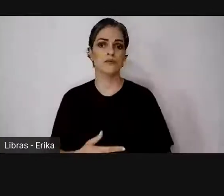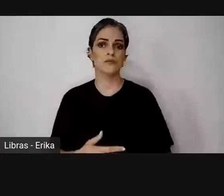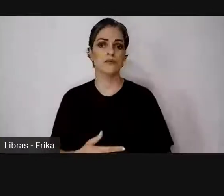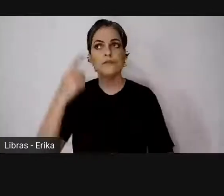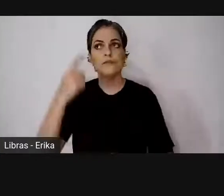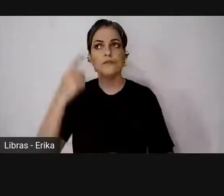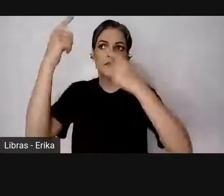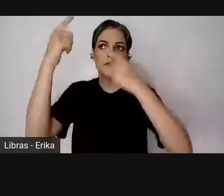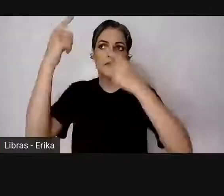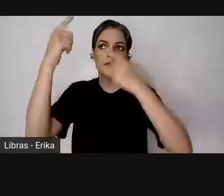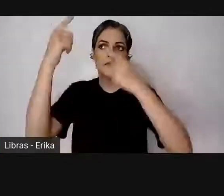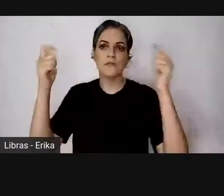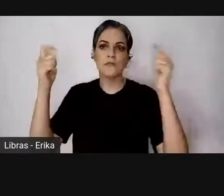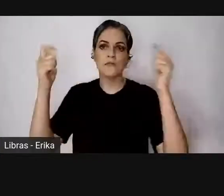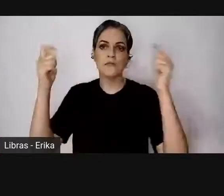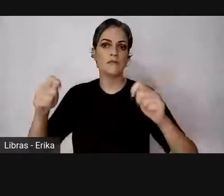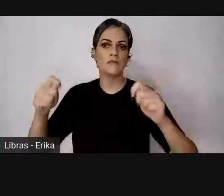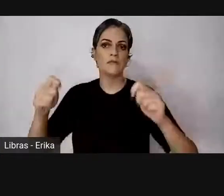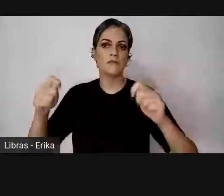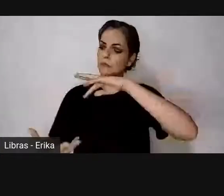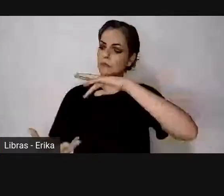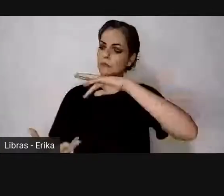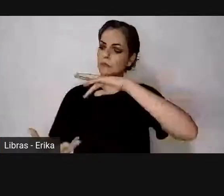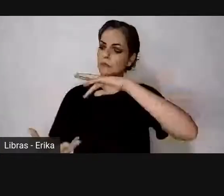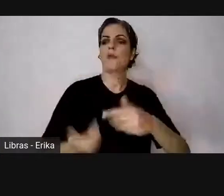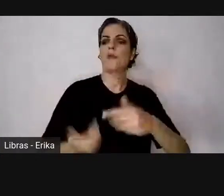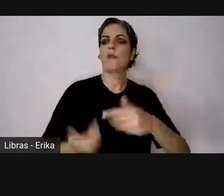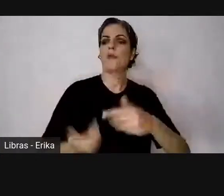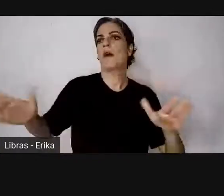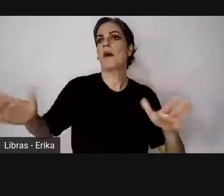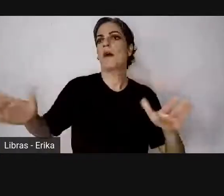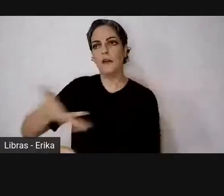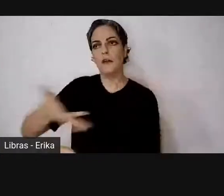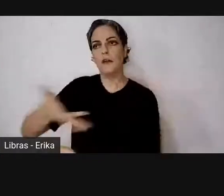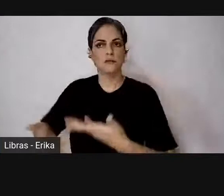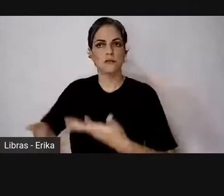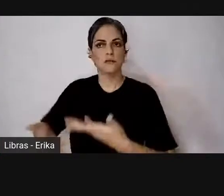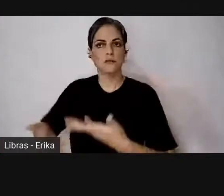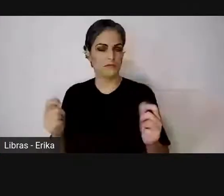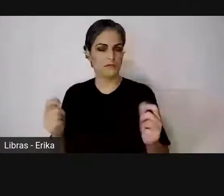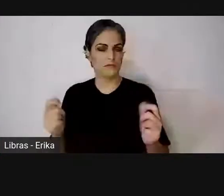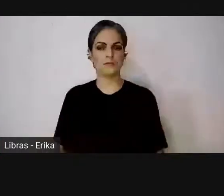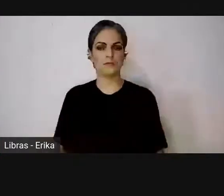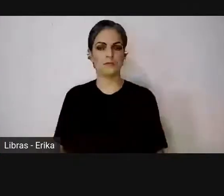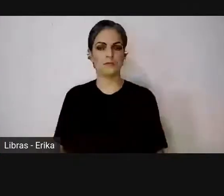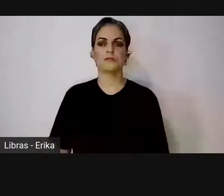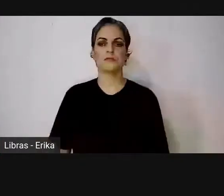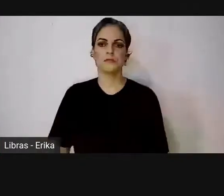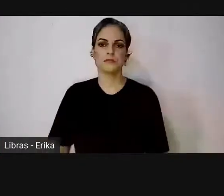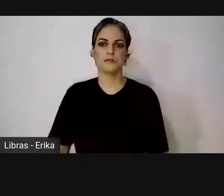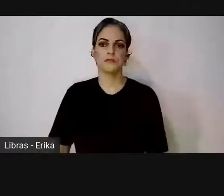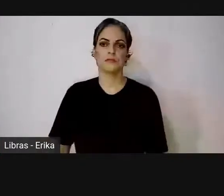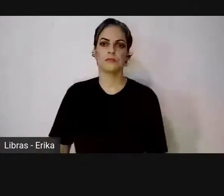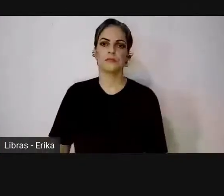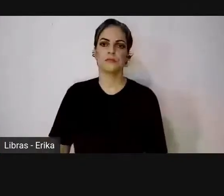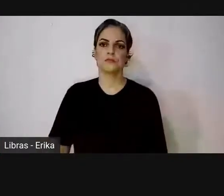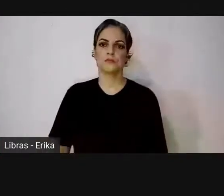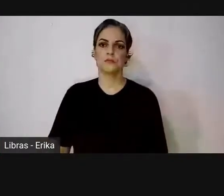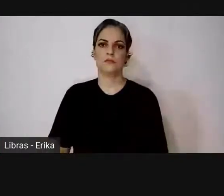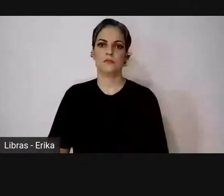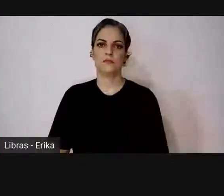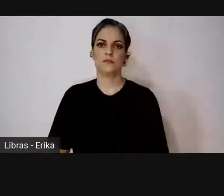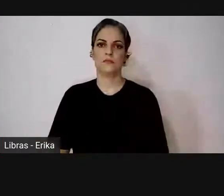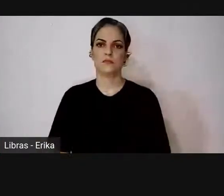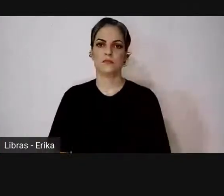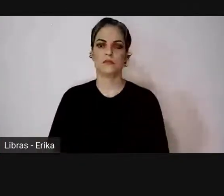o mundo é enorme, tem muitas coisas lá fora. E aí, junto com isso, junto com o fato